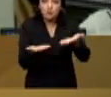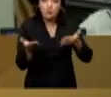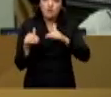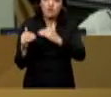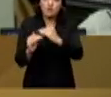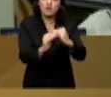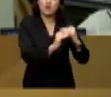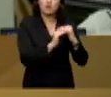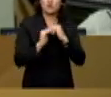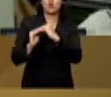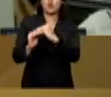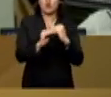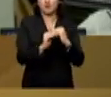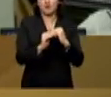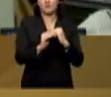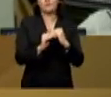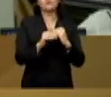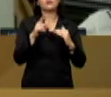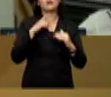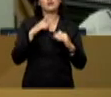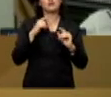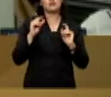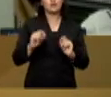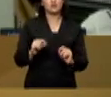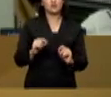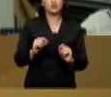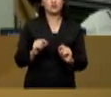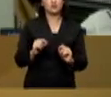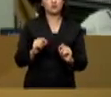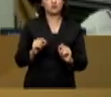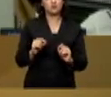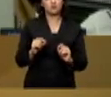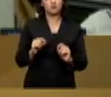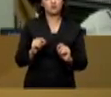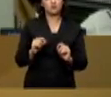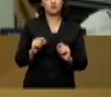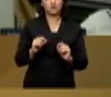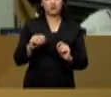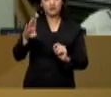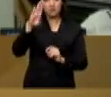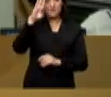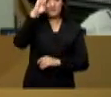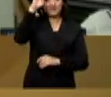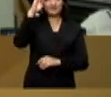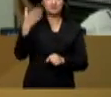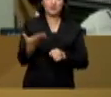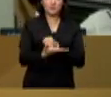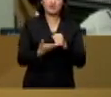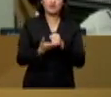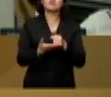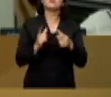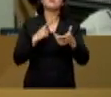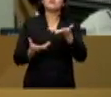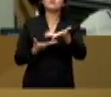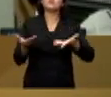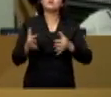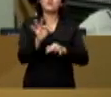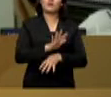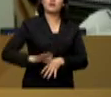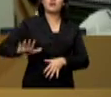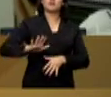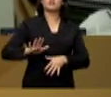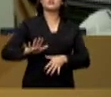interestaduais, privilegiando, como já afirmado, o princípio federativo ante o avanço do comércio eletrônico e